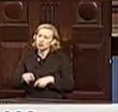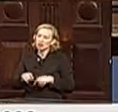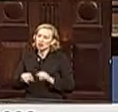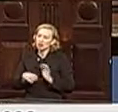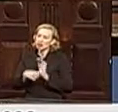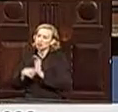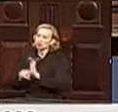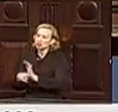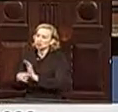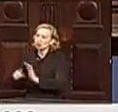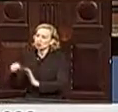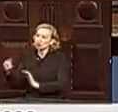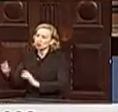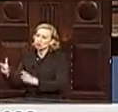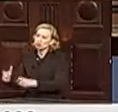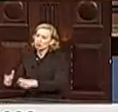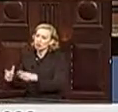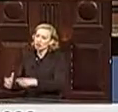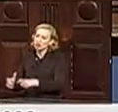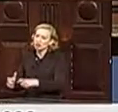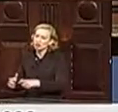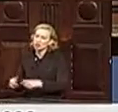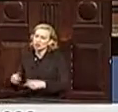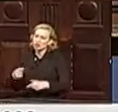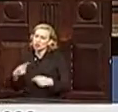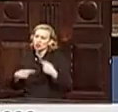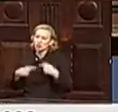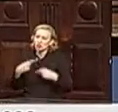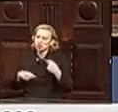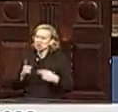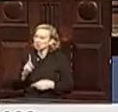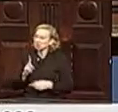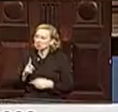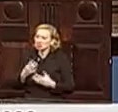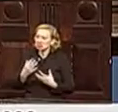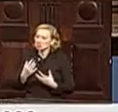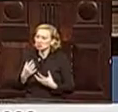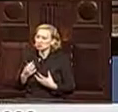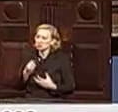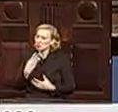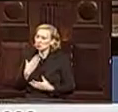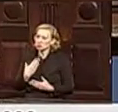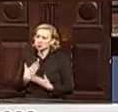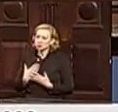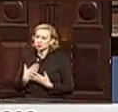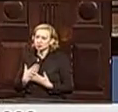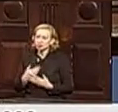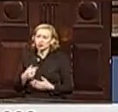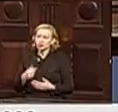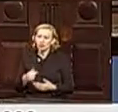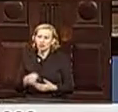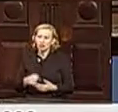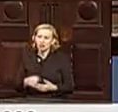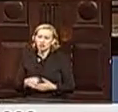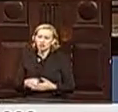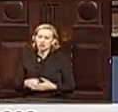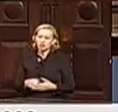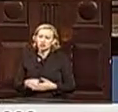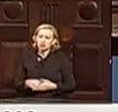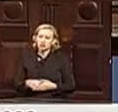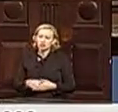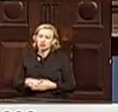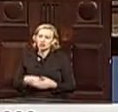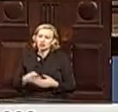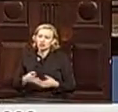terminando aqui, a uma política que não deu certo aqui também na capital. Então, o meu repúdio a essa política